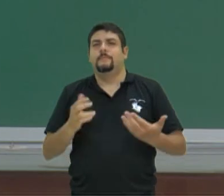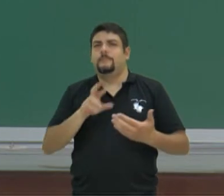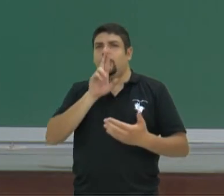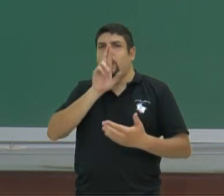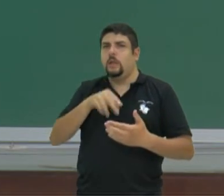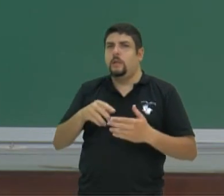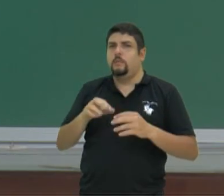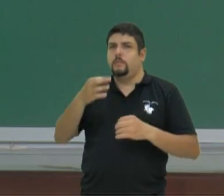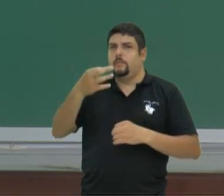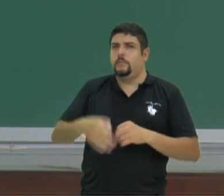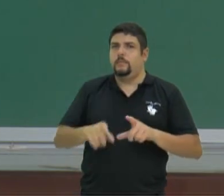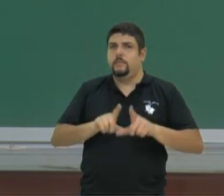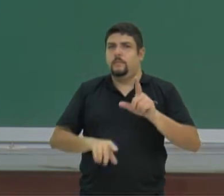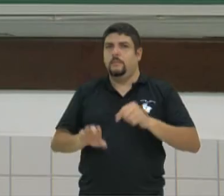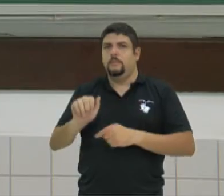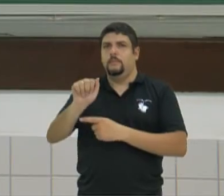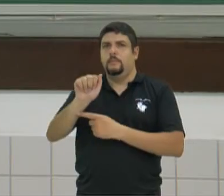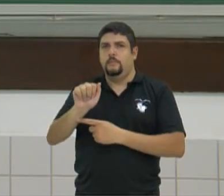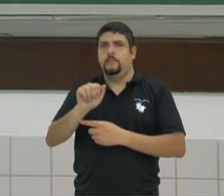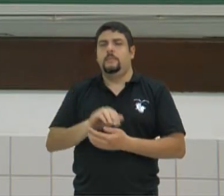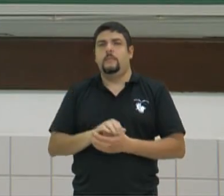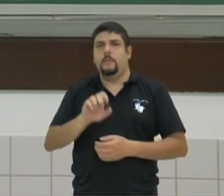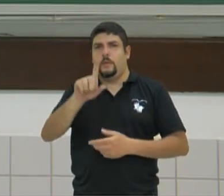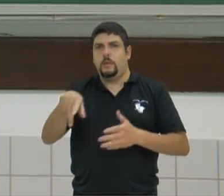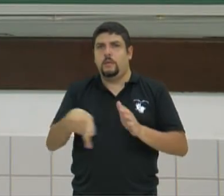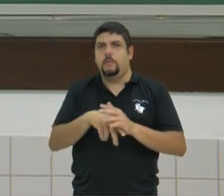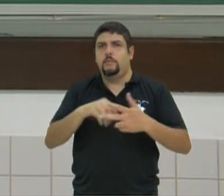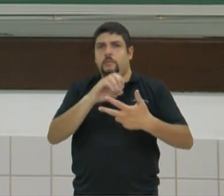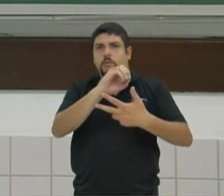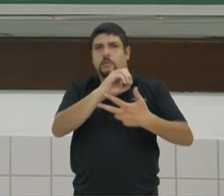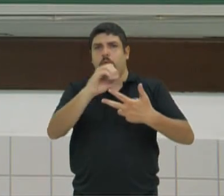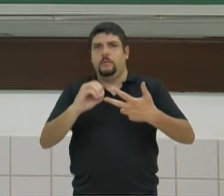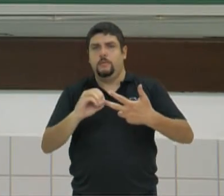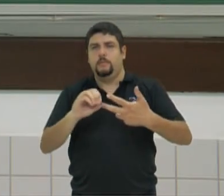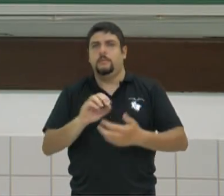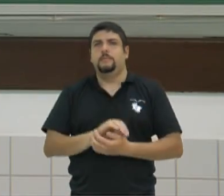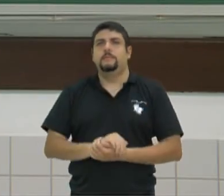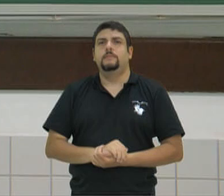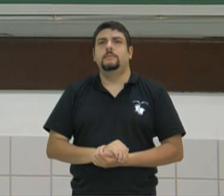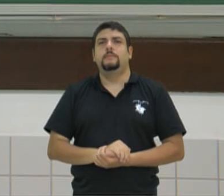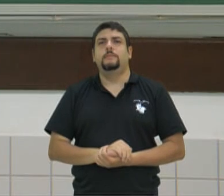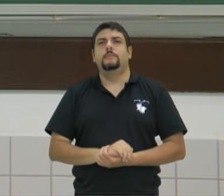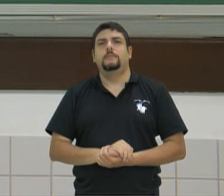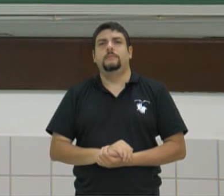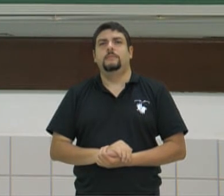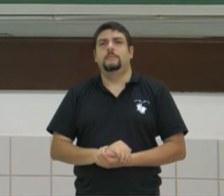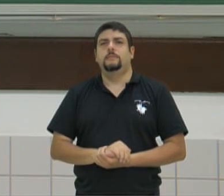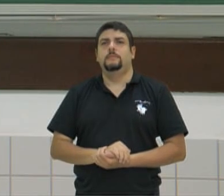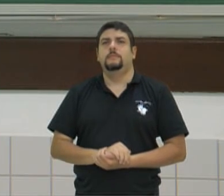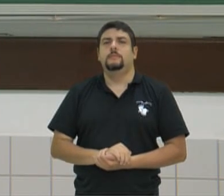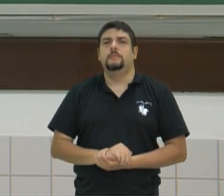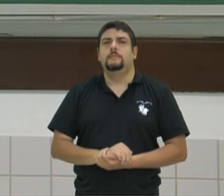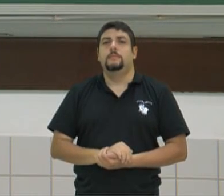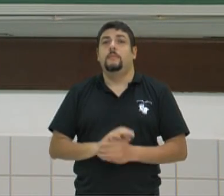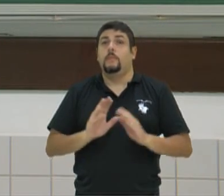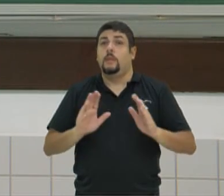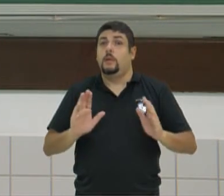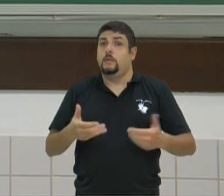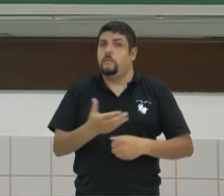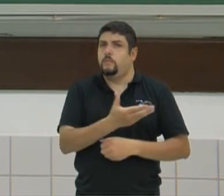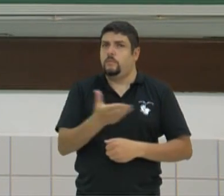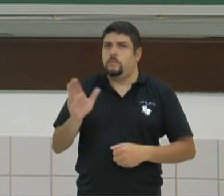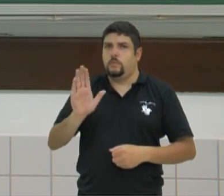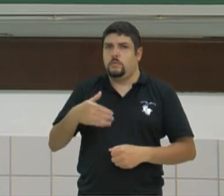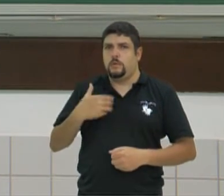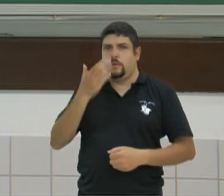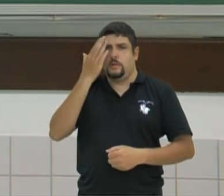correta é a letra A. Tá? Uma questão do Exame Nacional do Ensino Médio, o Enem. Beleza? Então, já sabe, né? Estuda